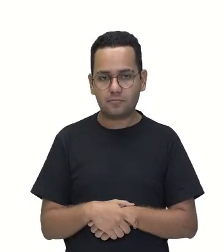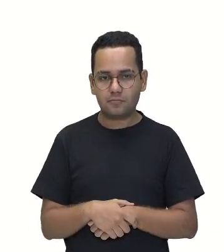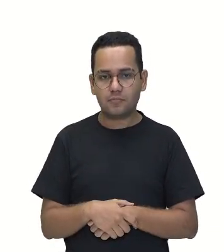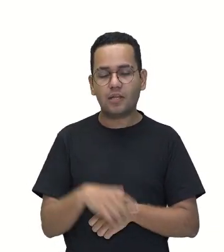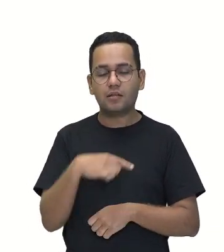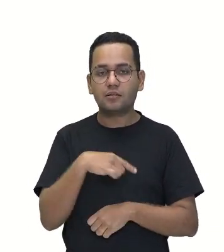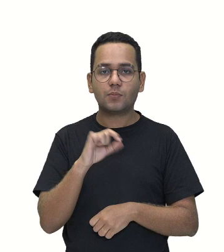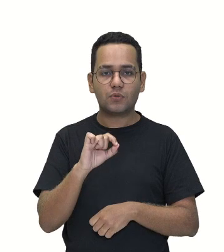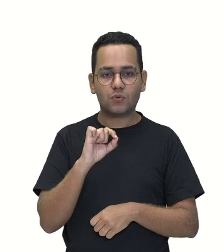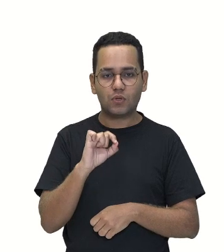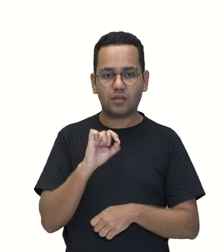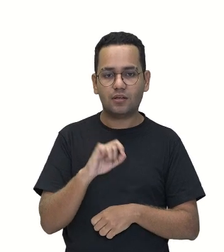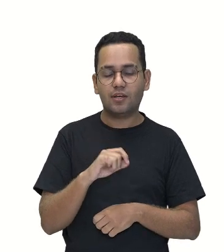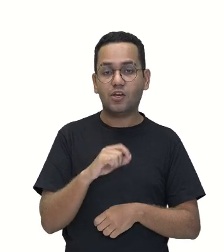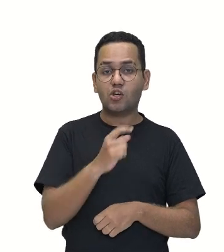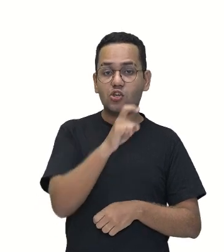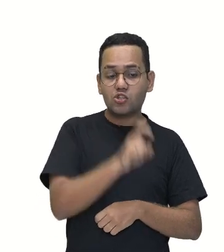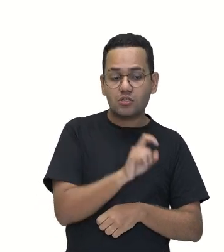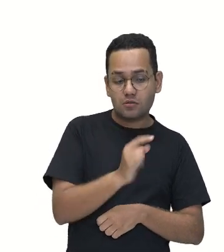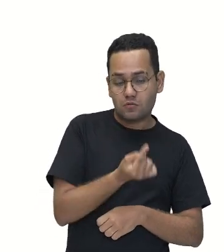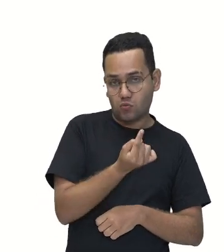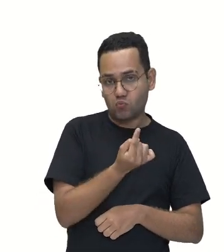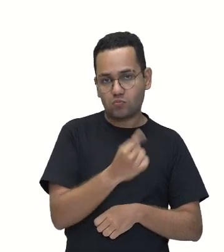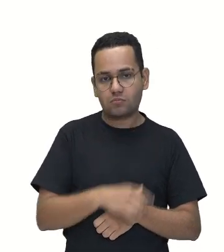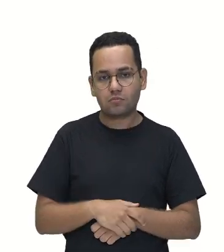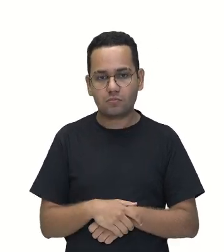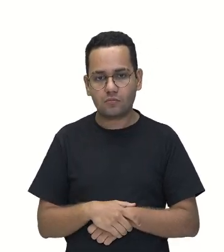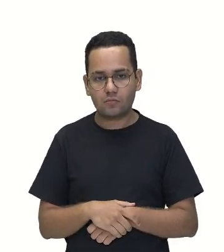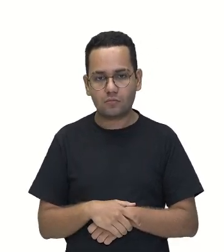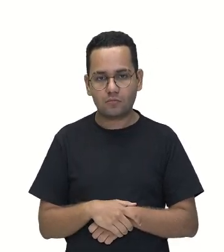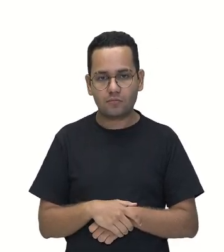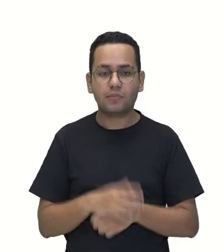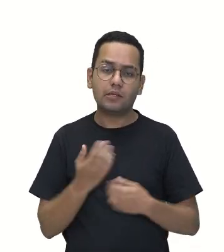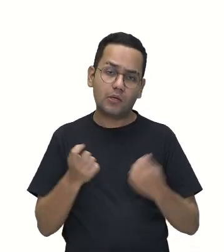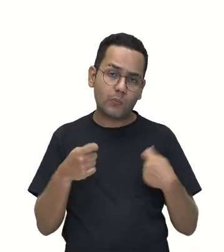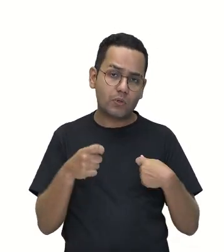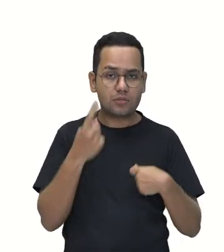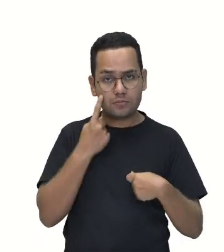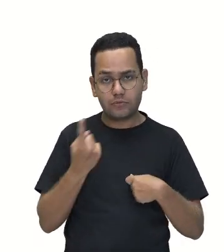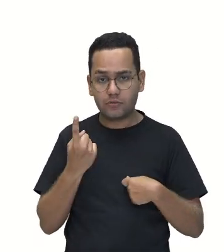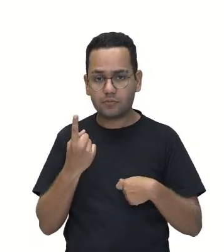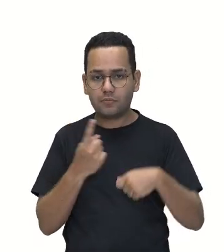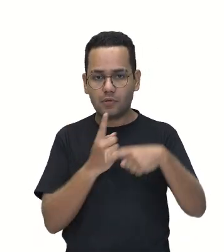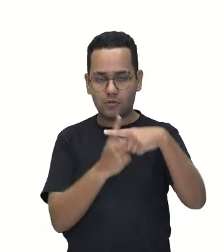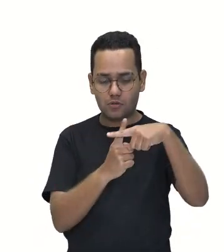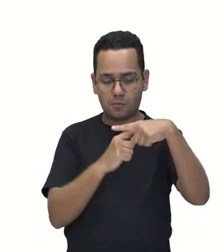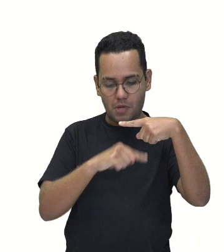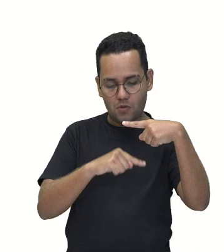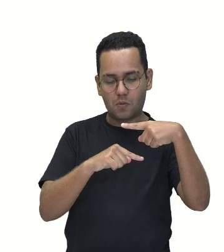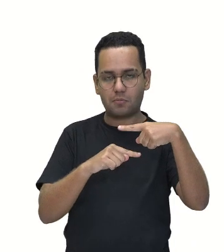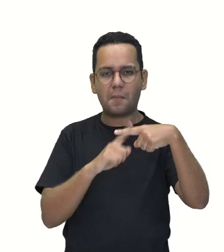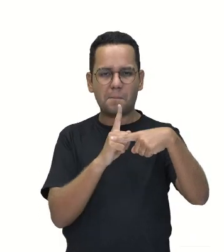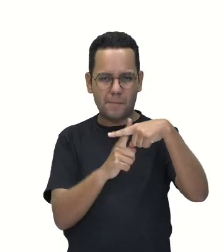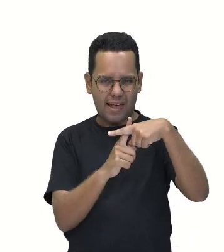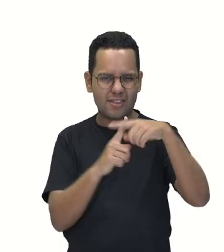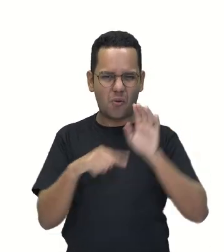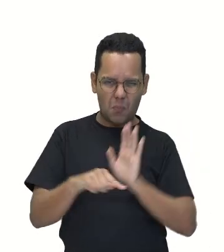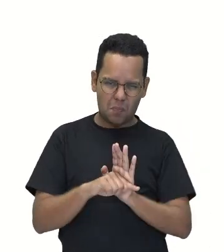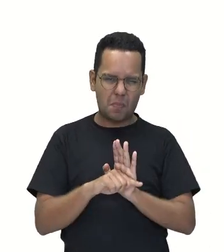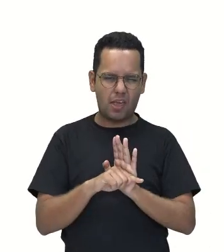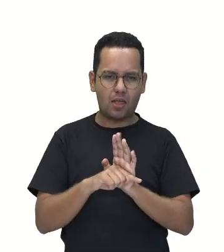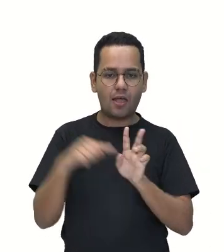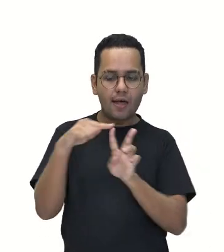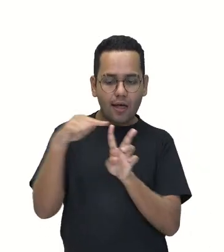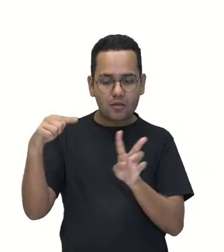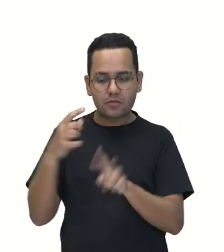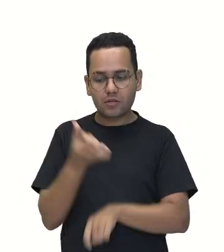X2 Então vou representar dessa forma x igual a mais ou menos ra 6